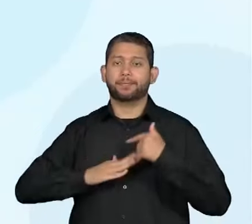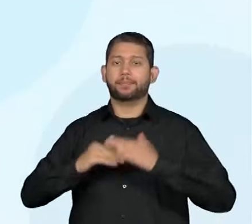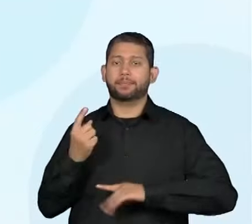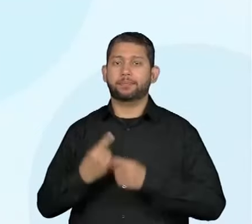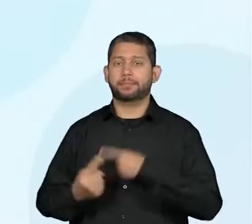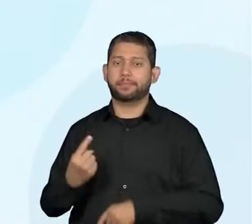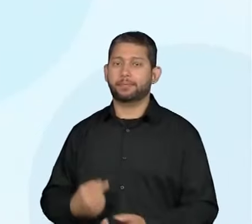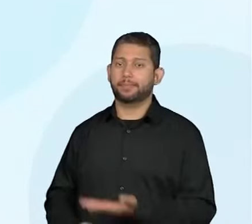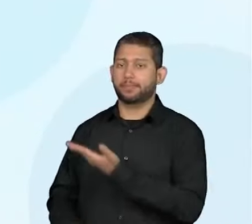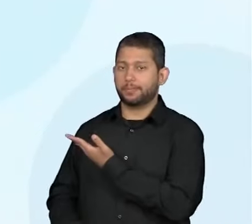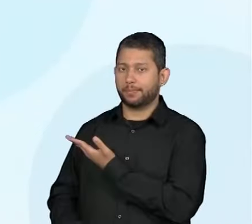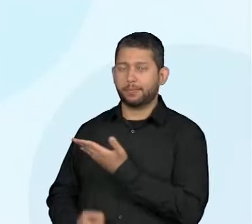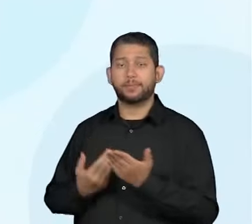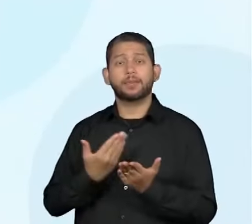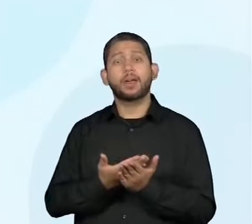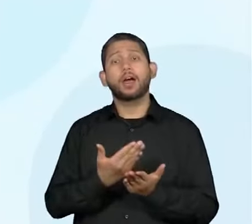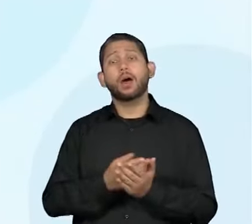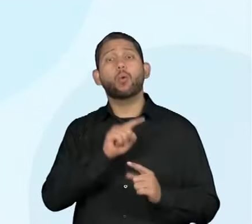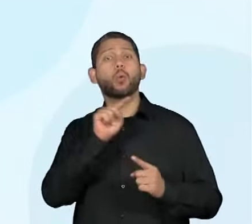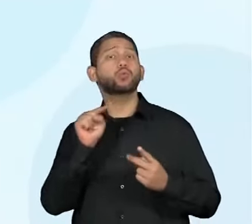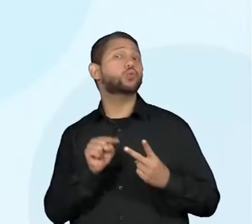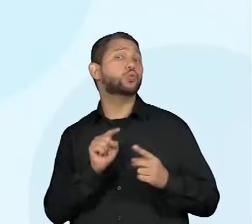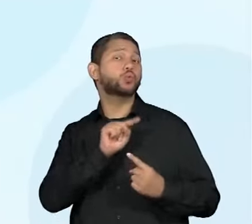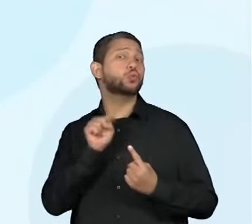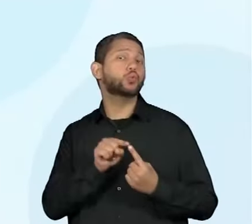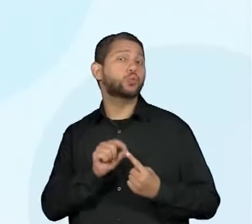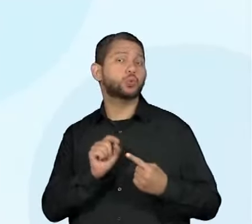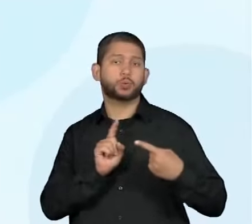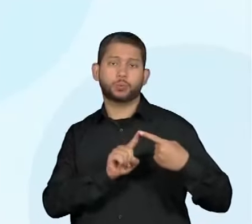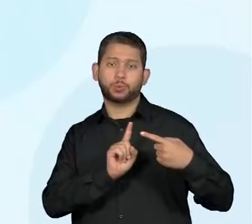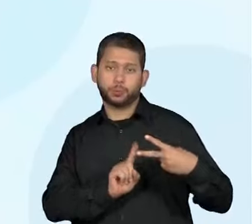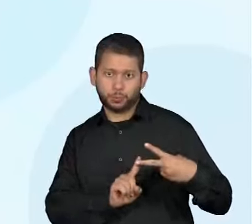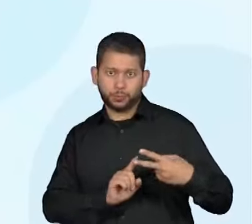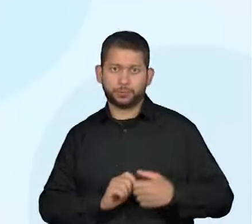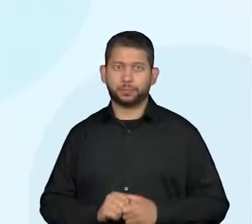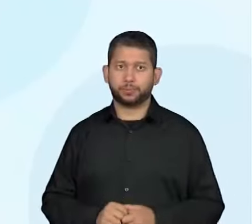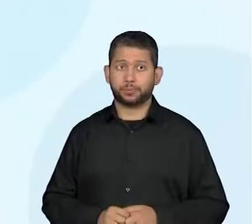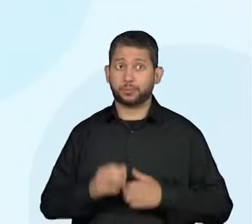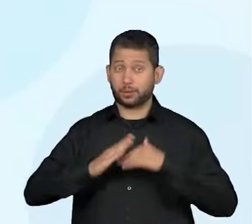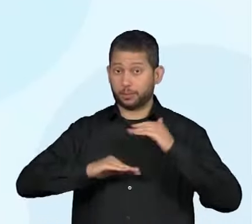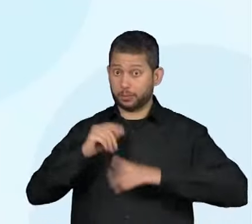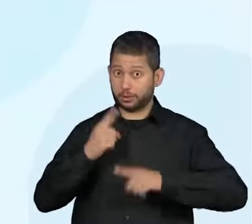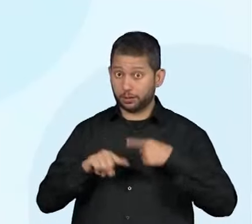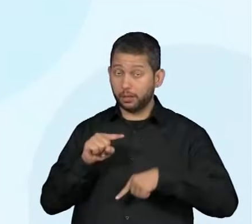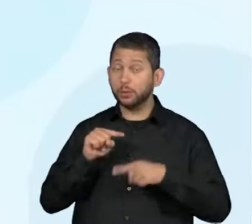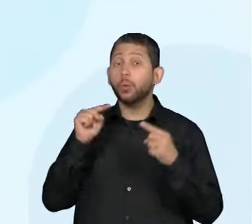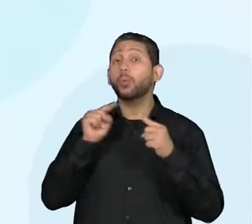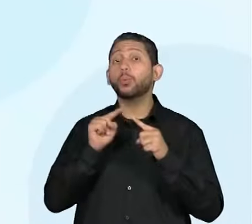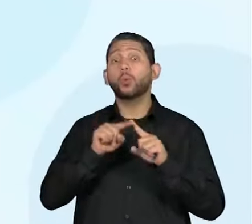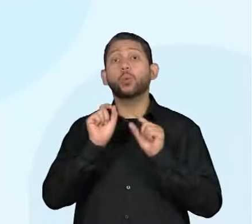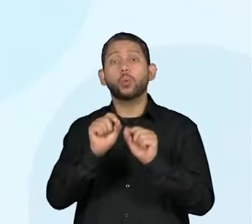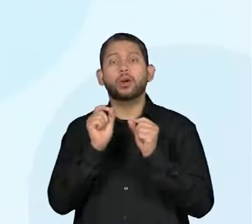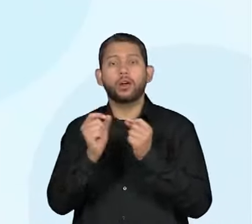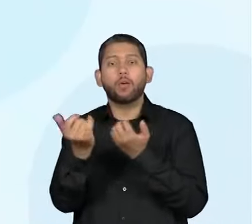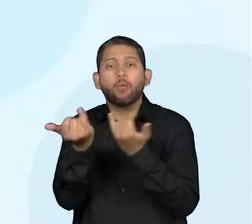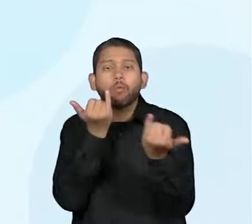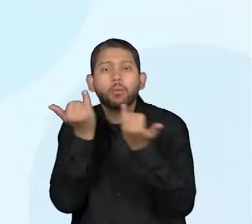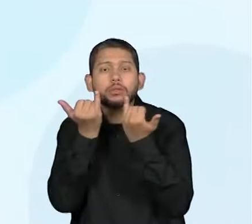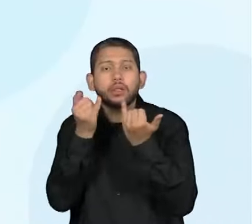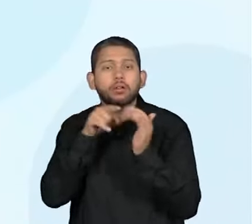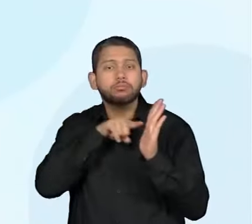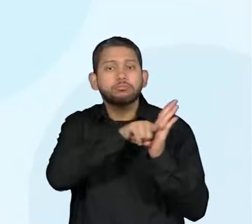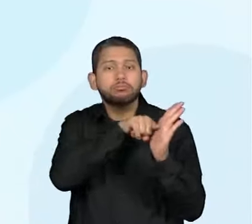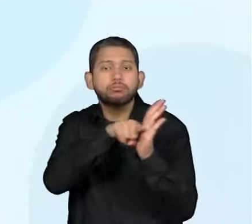habilidade e o objetivo desta aula, não é, Pro? Isso, a habilidade desta aula diz respeito a pesquisar informações de